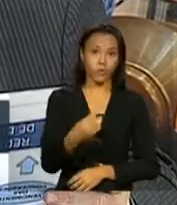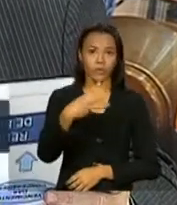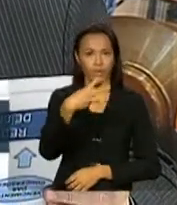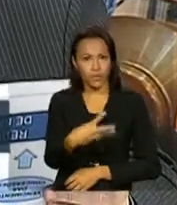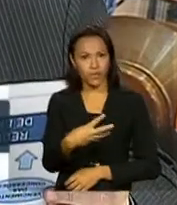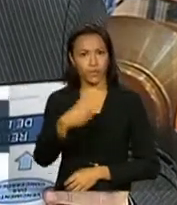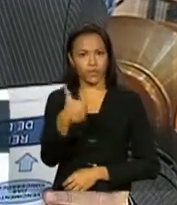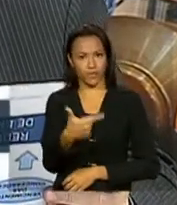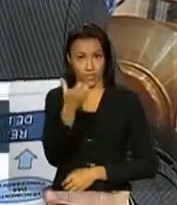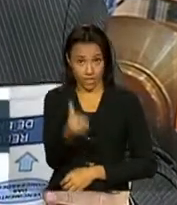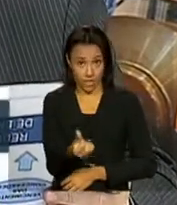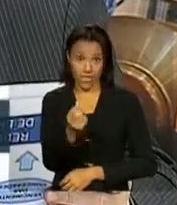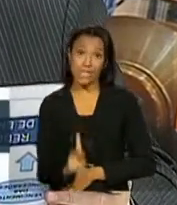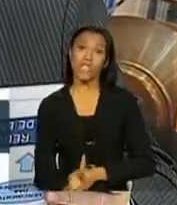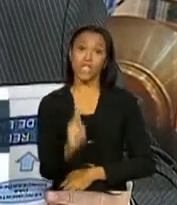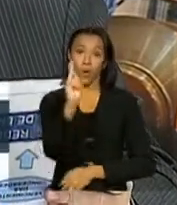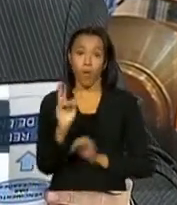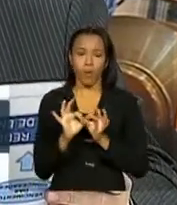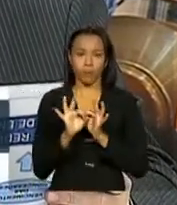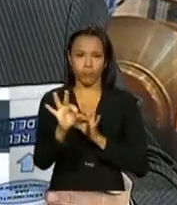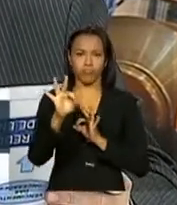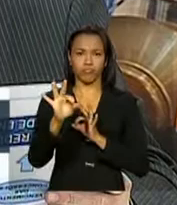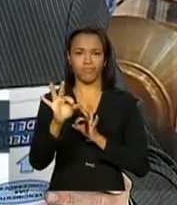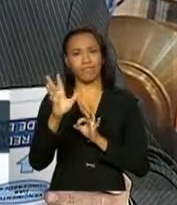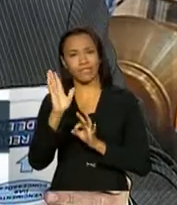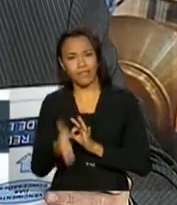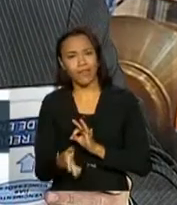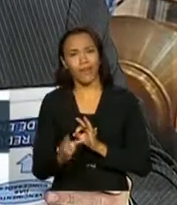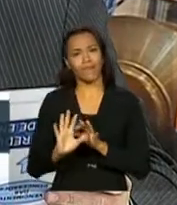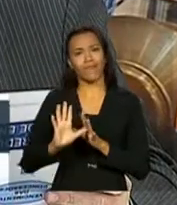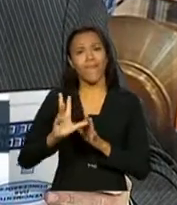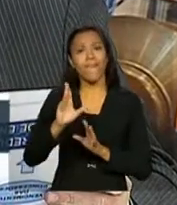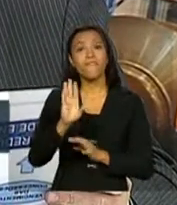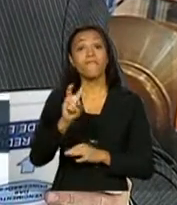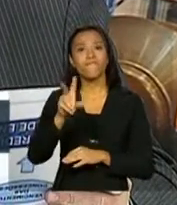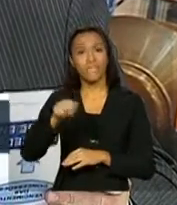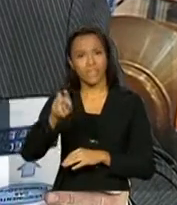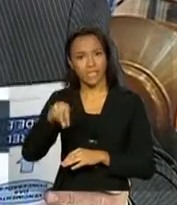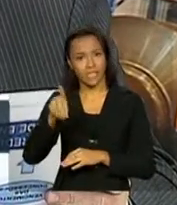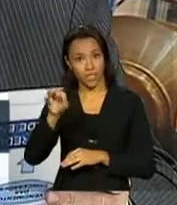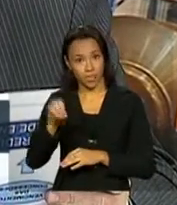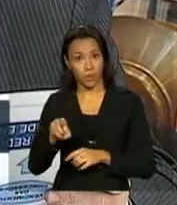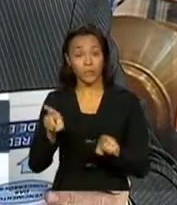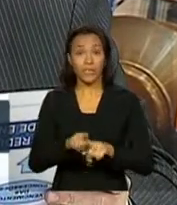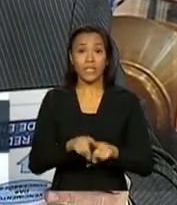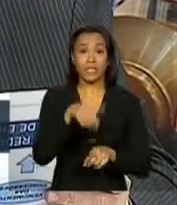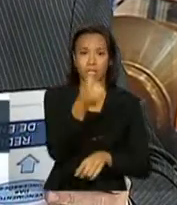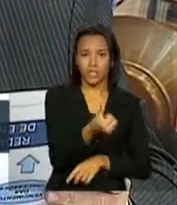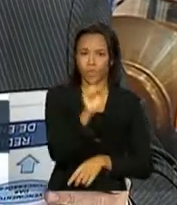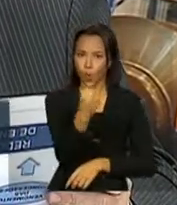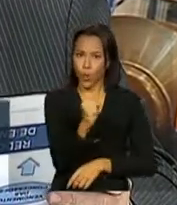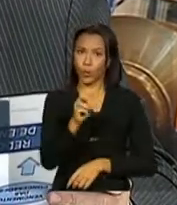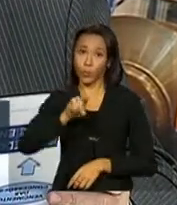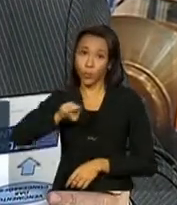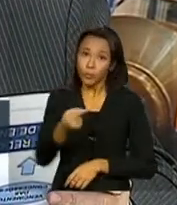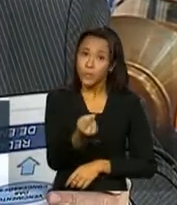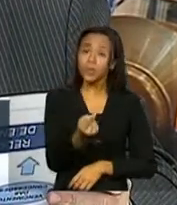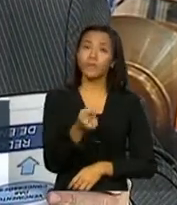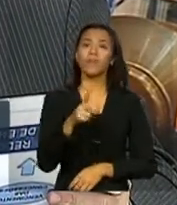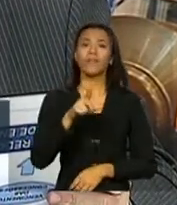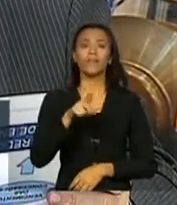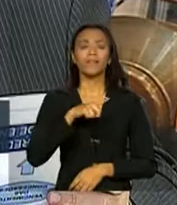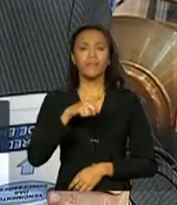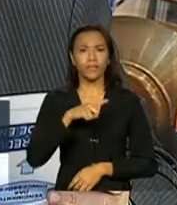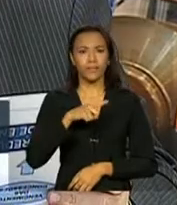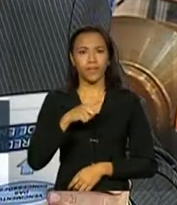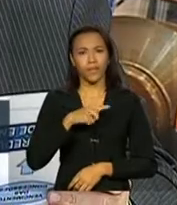85.326 quilômetros de linha vencendo. Cerca de 68 mil são linhas que